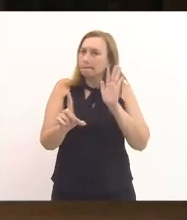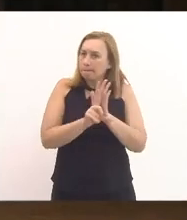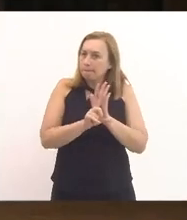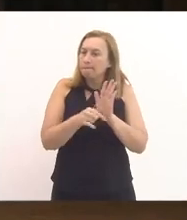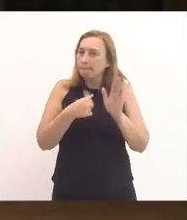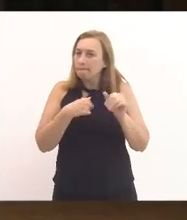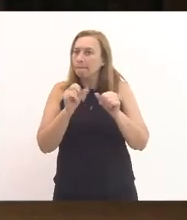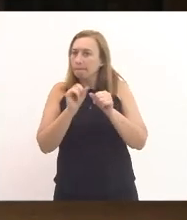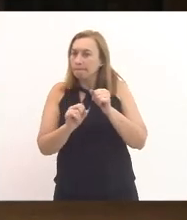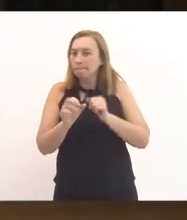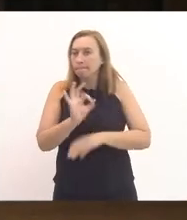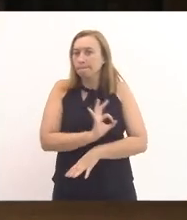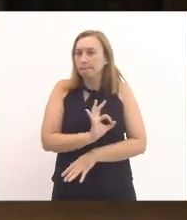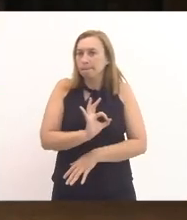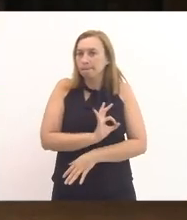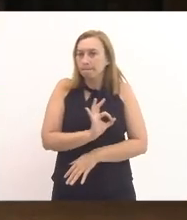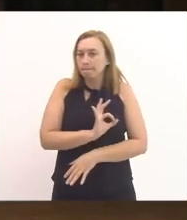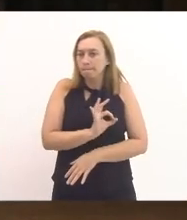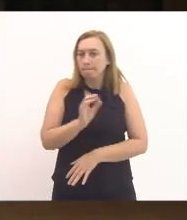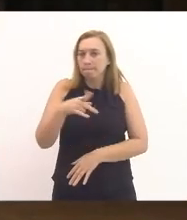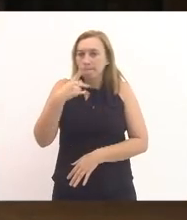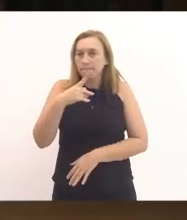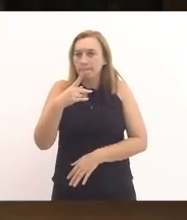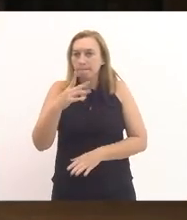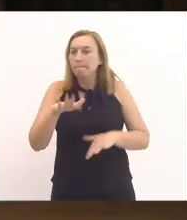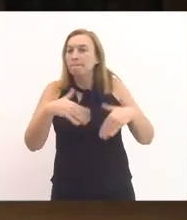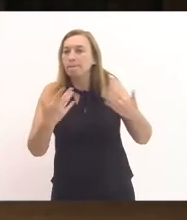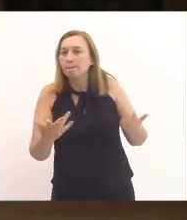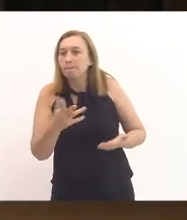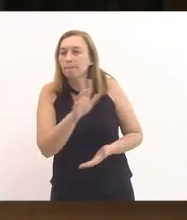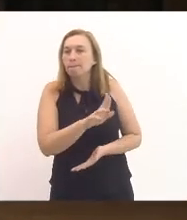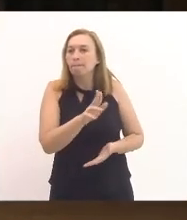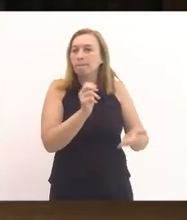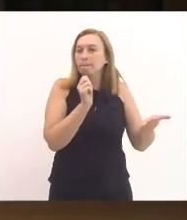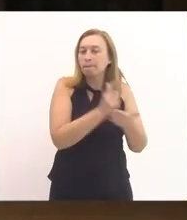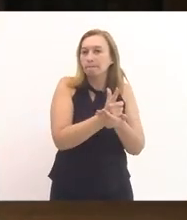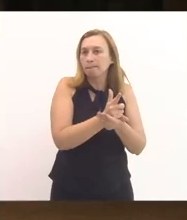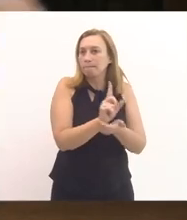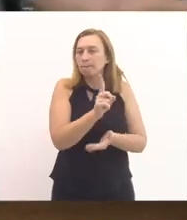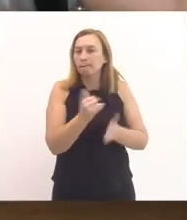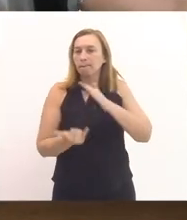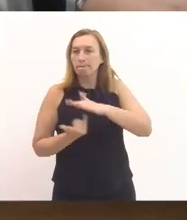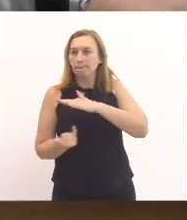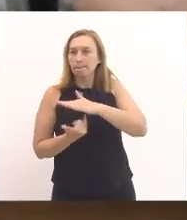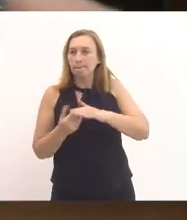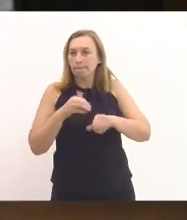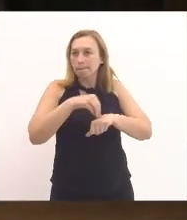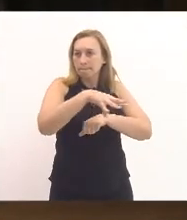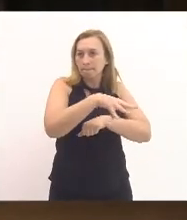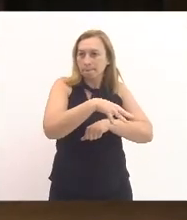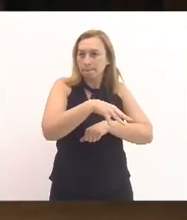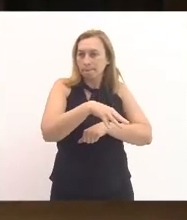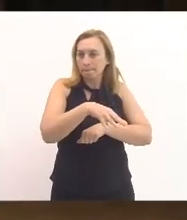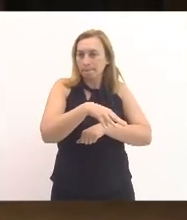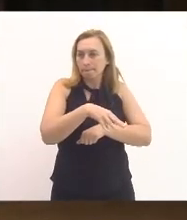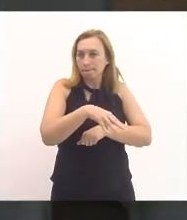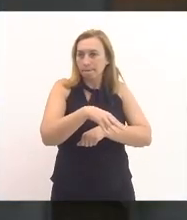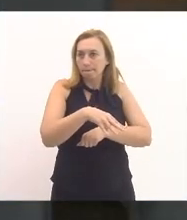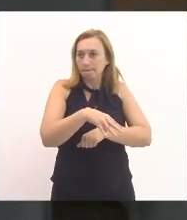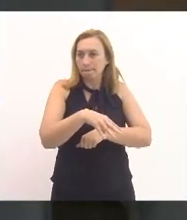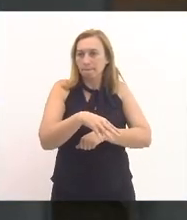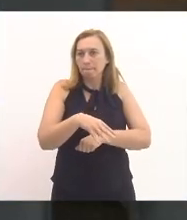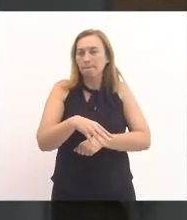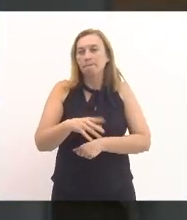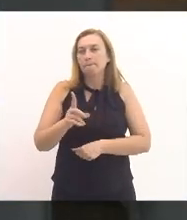eu fiz o policial que vai dizer qual é a alma que ele quer comprar não é instituição que vai indicar nessa comer aqui vai